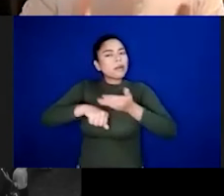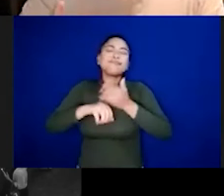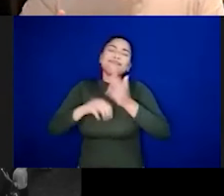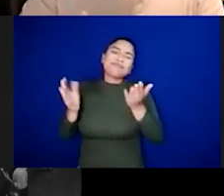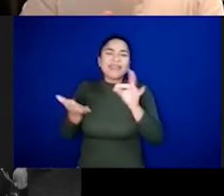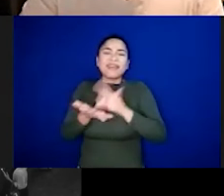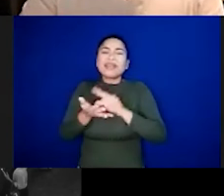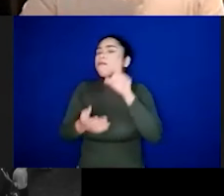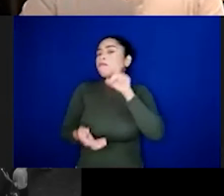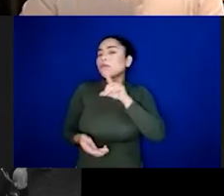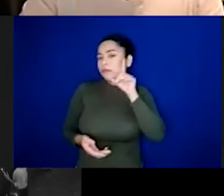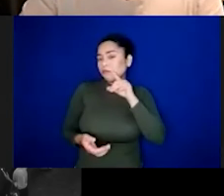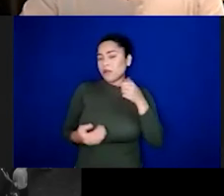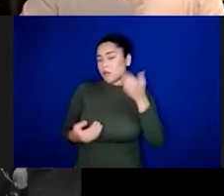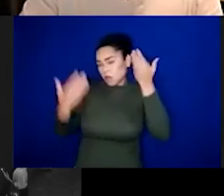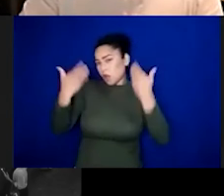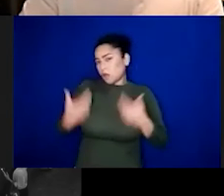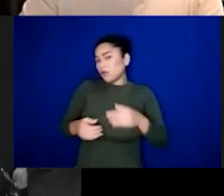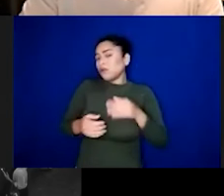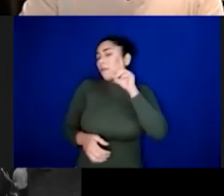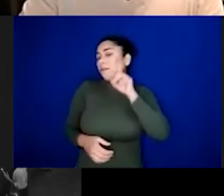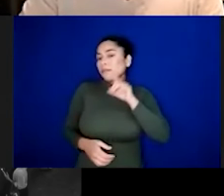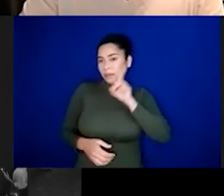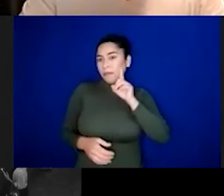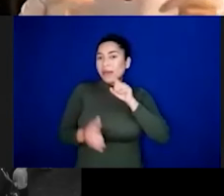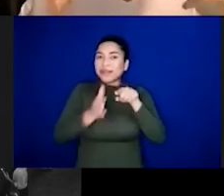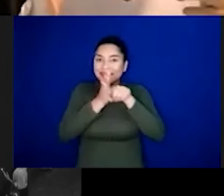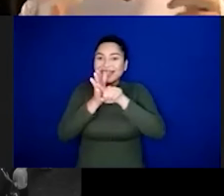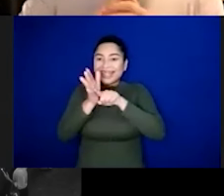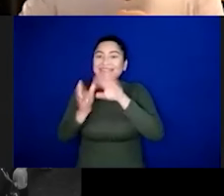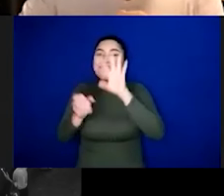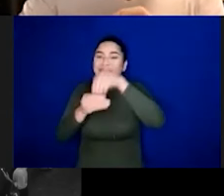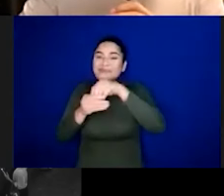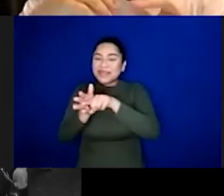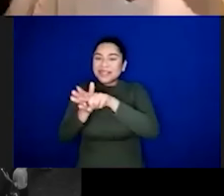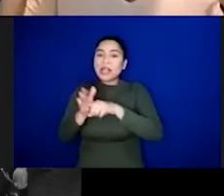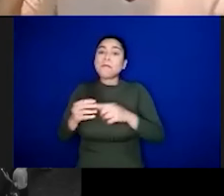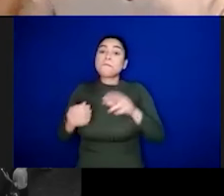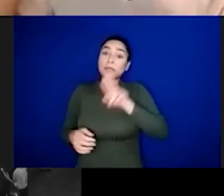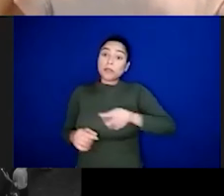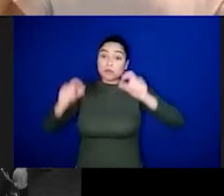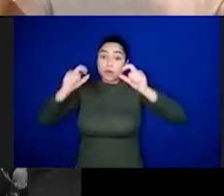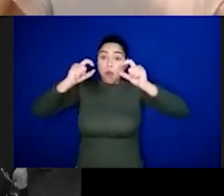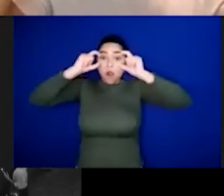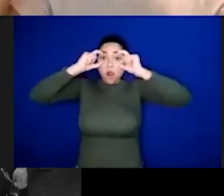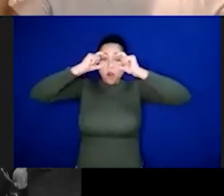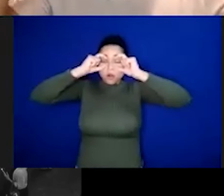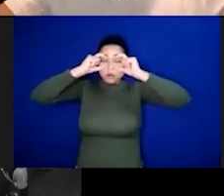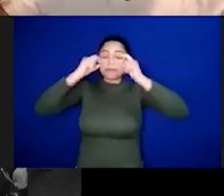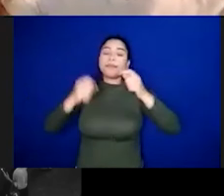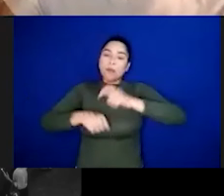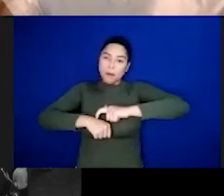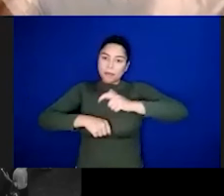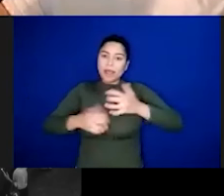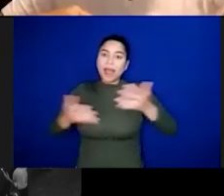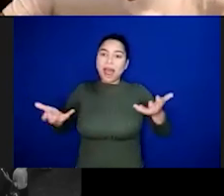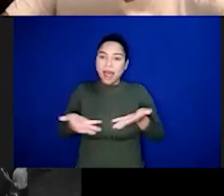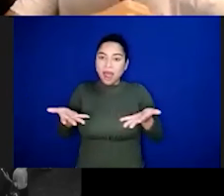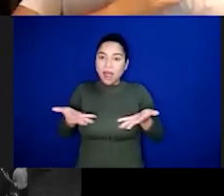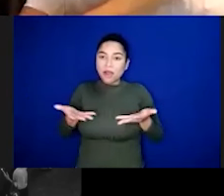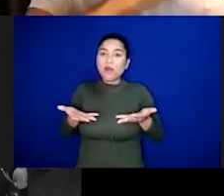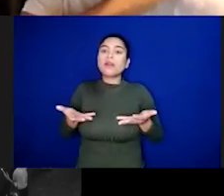me classifico como pagos nas pesquisas né eu te ver o óculos nesse momento tô com fone de ouvido como se